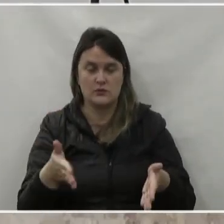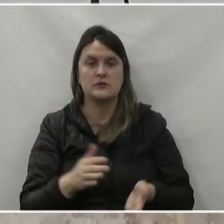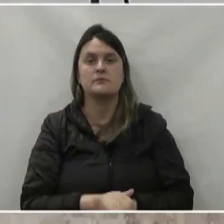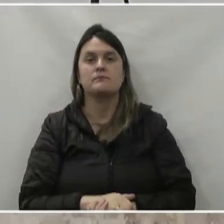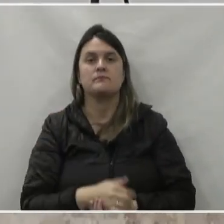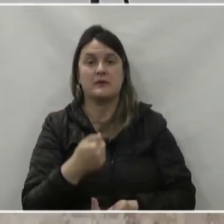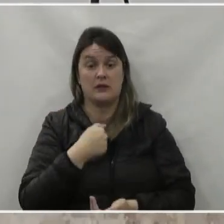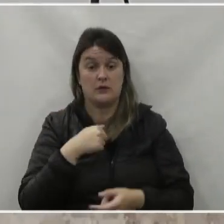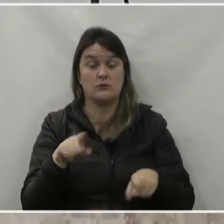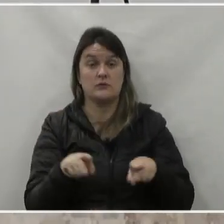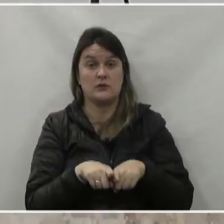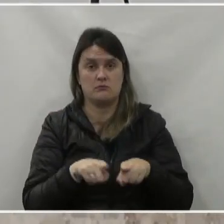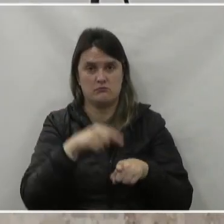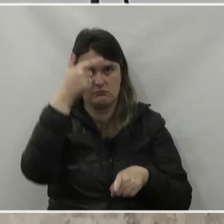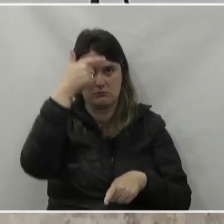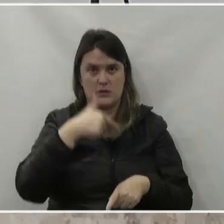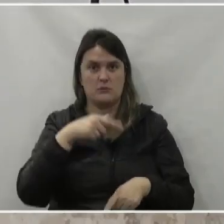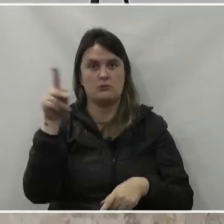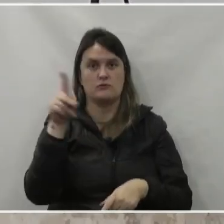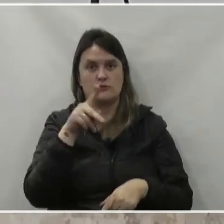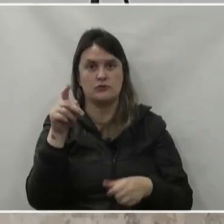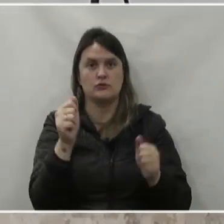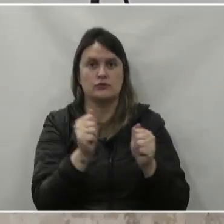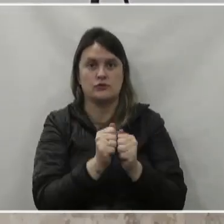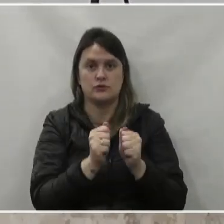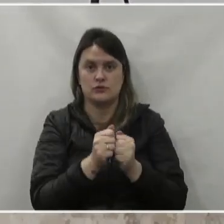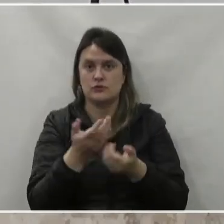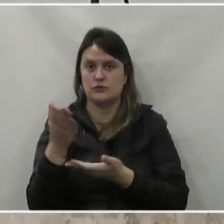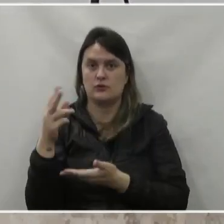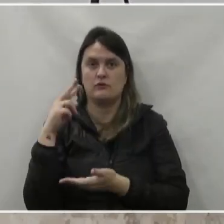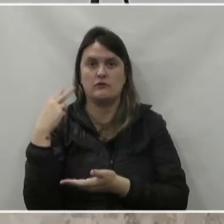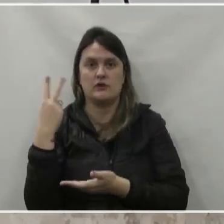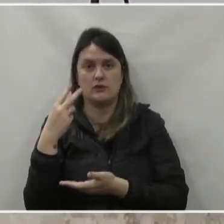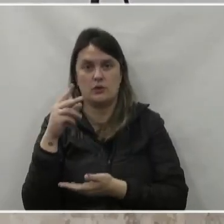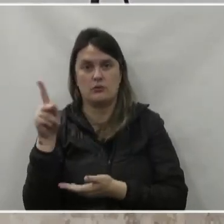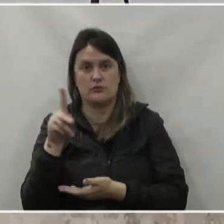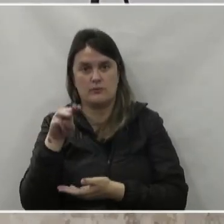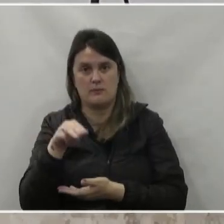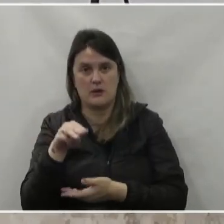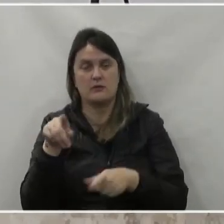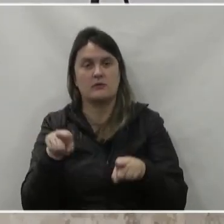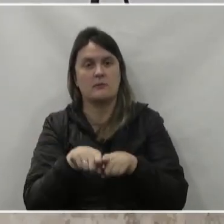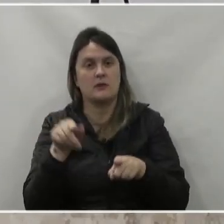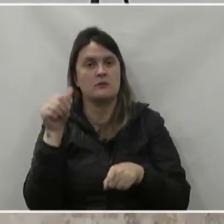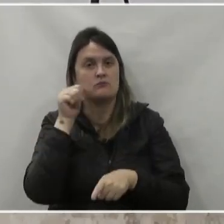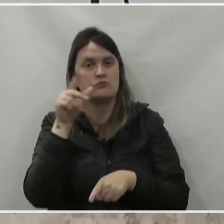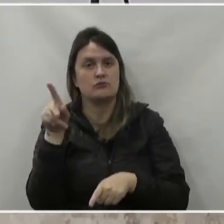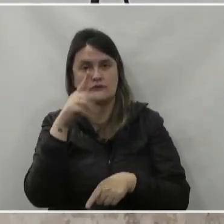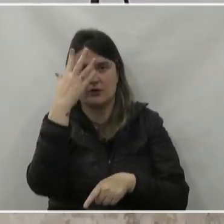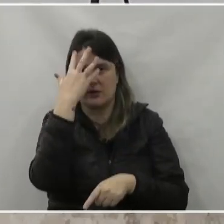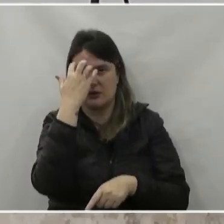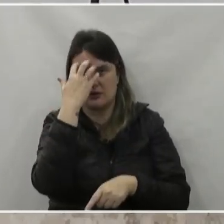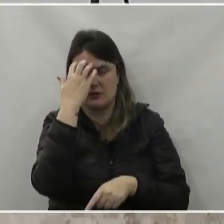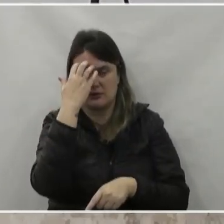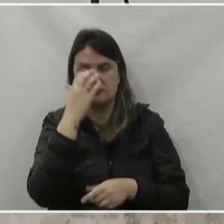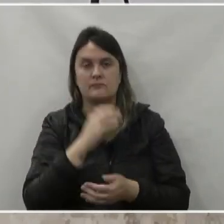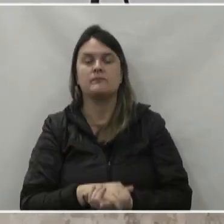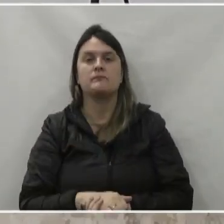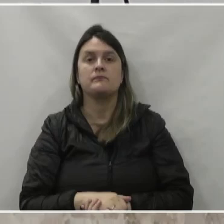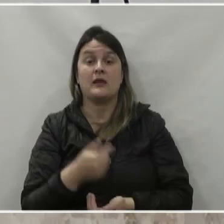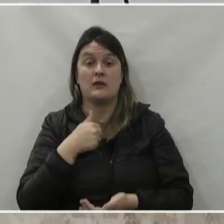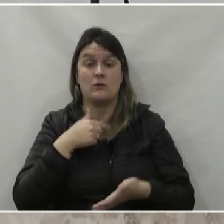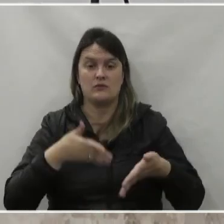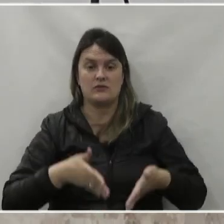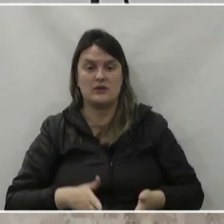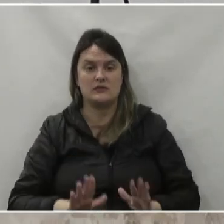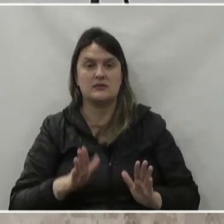Eu também, professor, junto aqui com o vereador Márcio Tzig, também a Thaís Biberbach, eu que